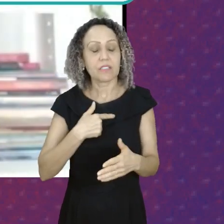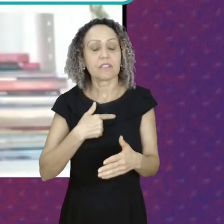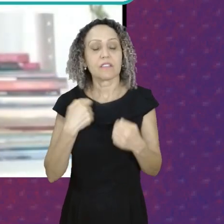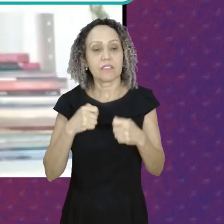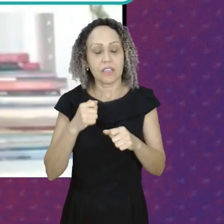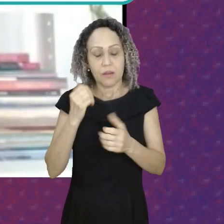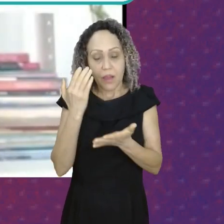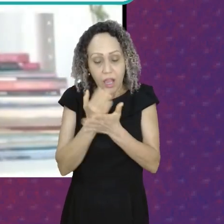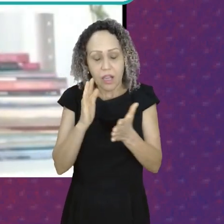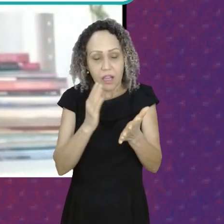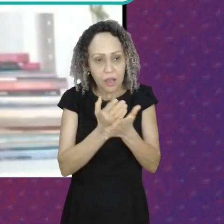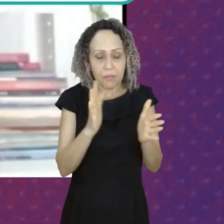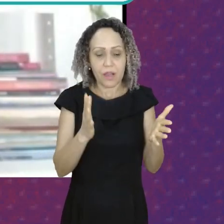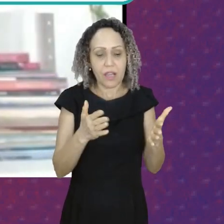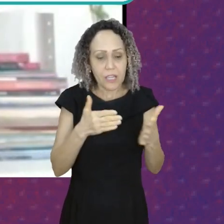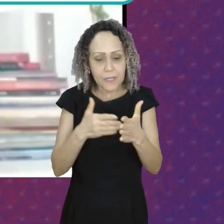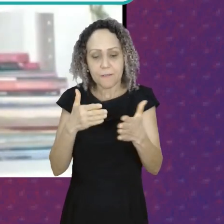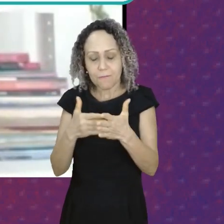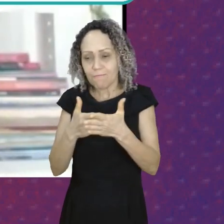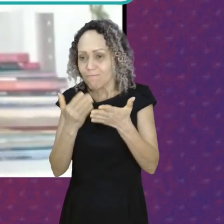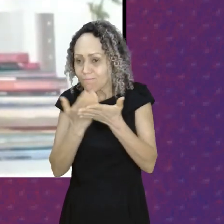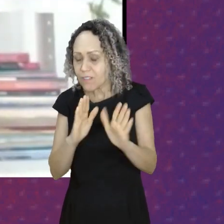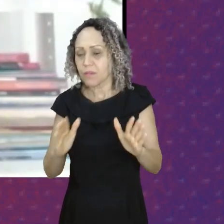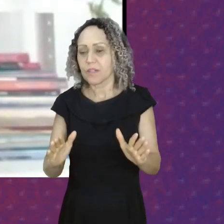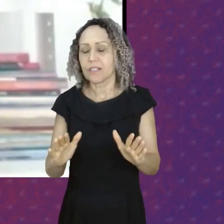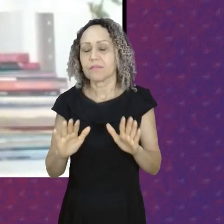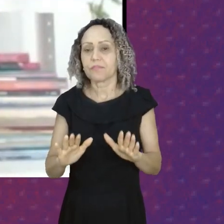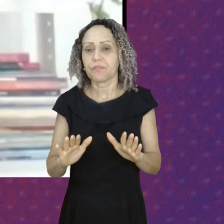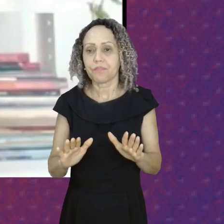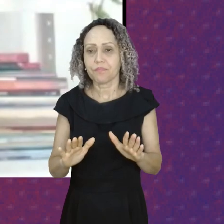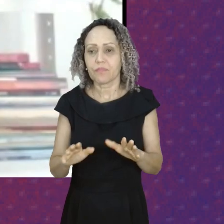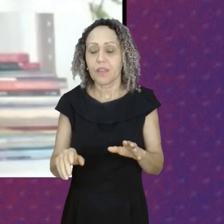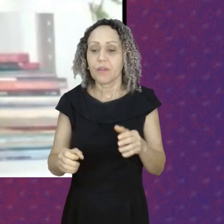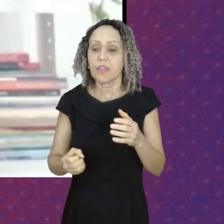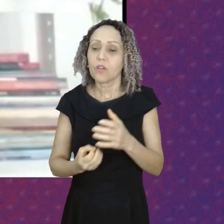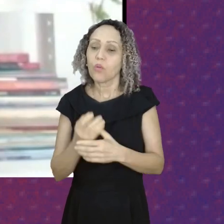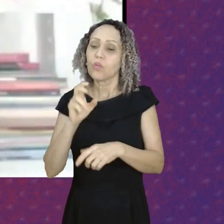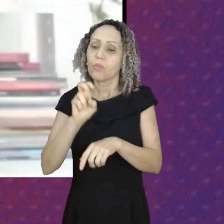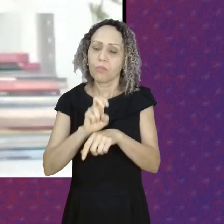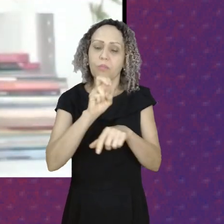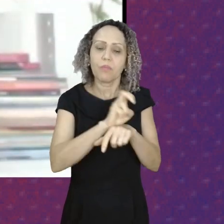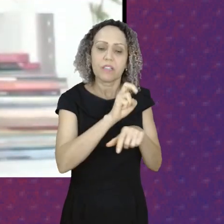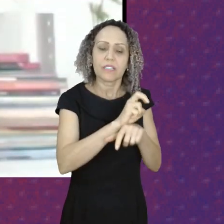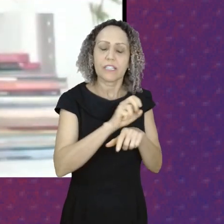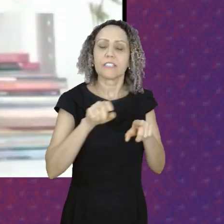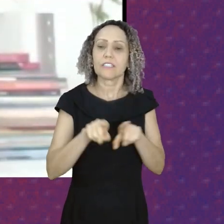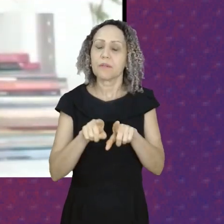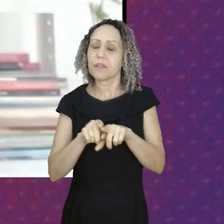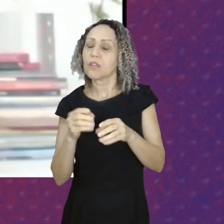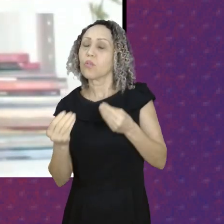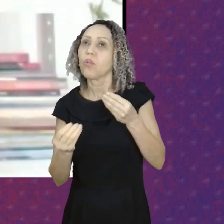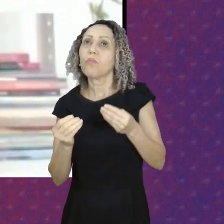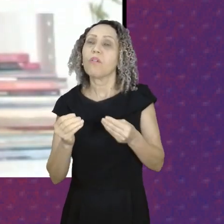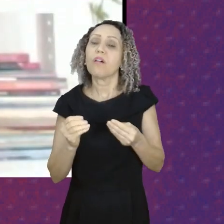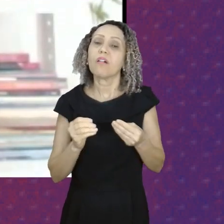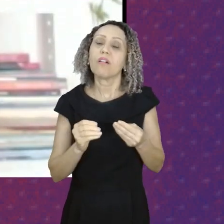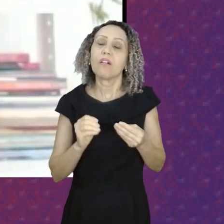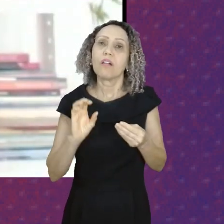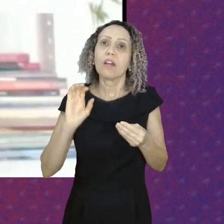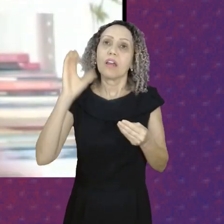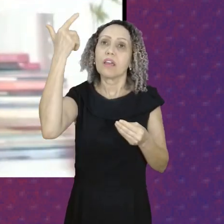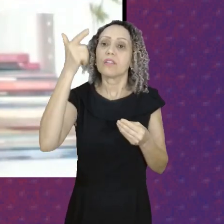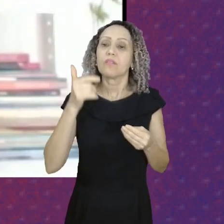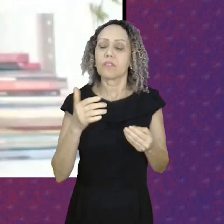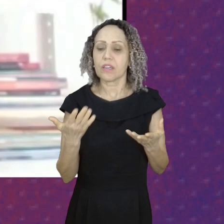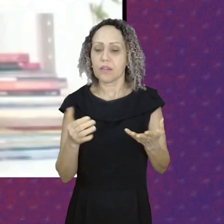creches públicas e combater propostas que não vão resolver esse problema, que são os vouchers, que